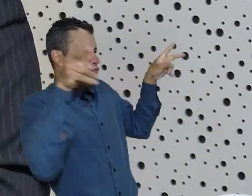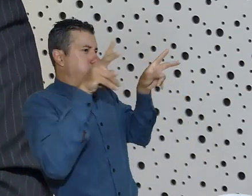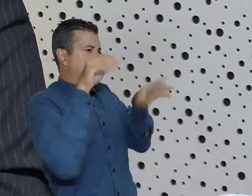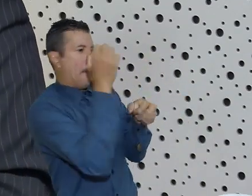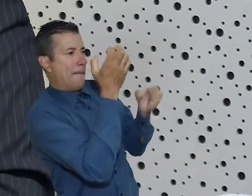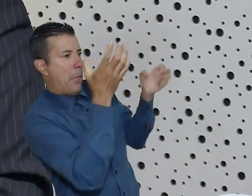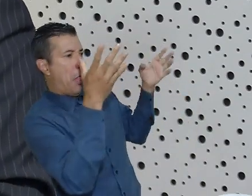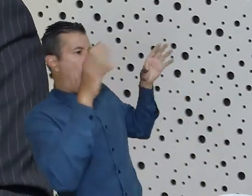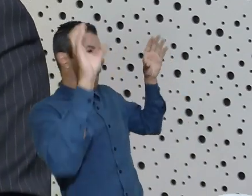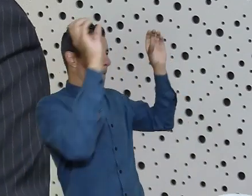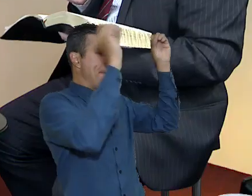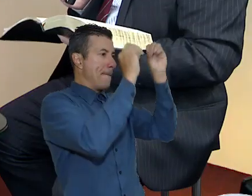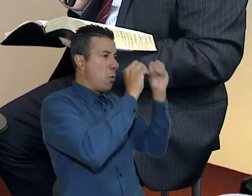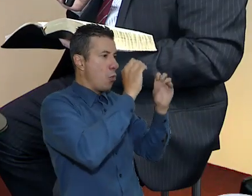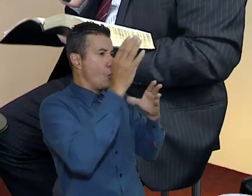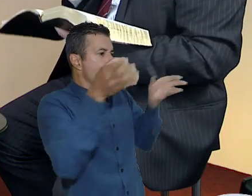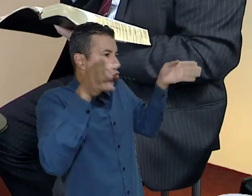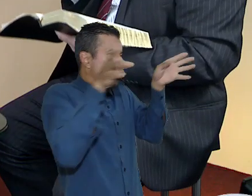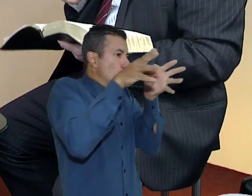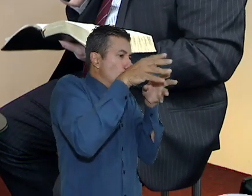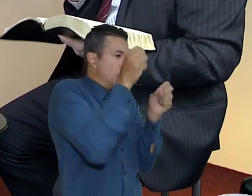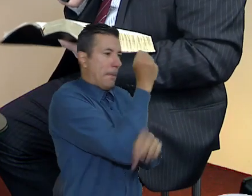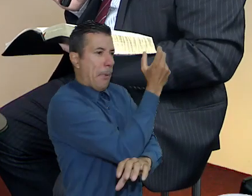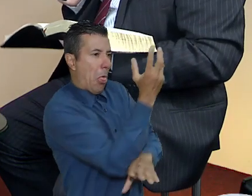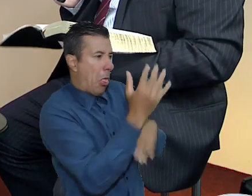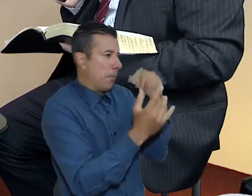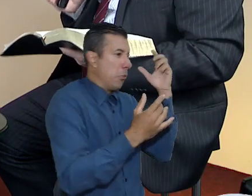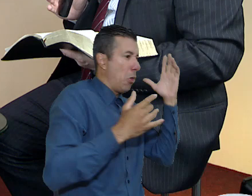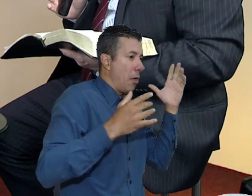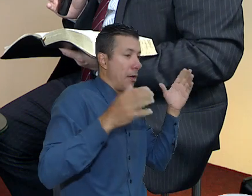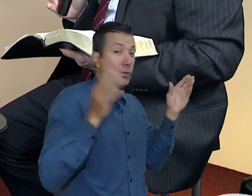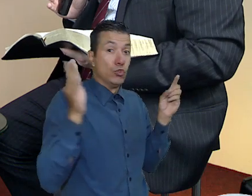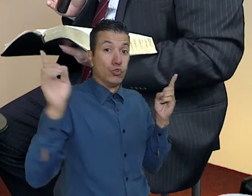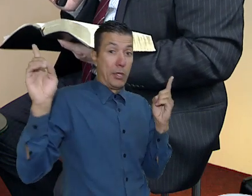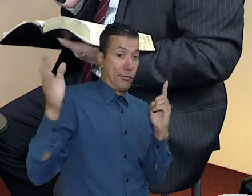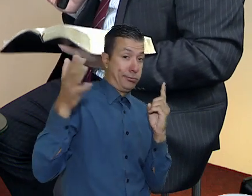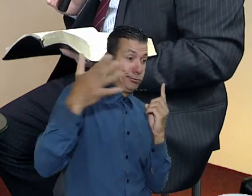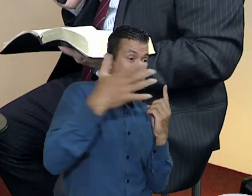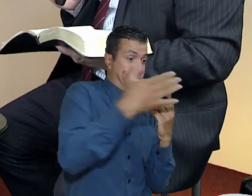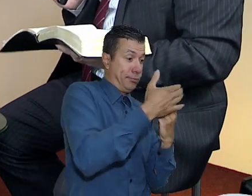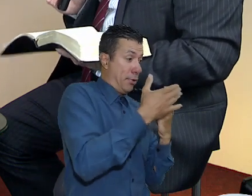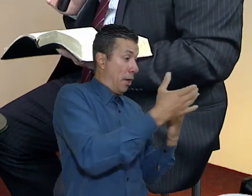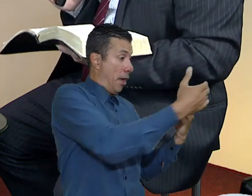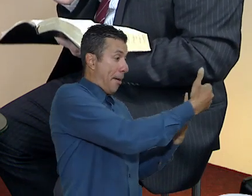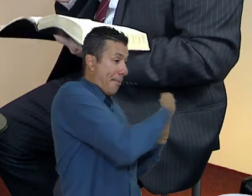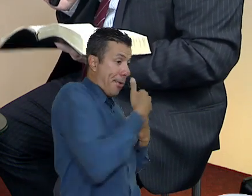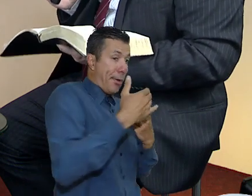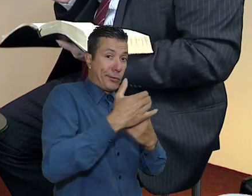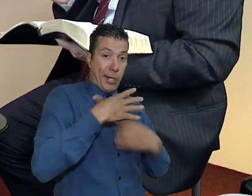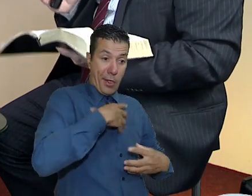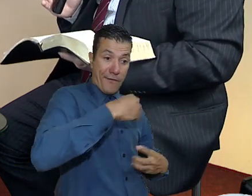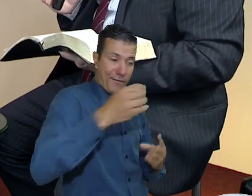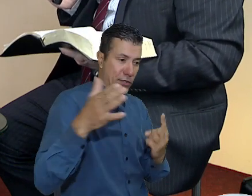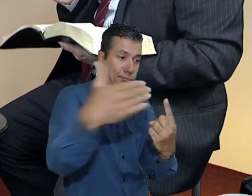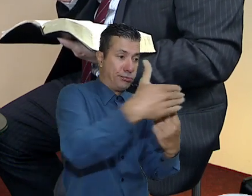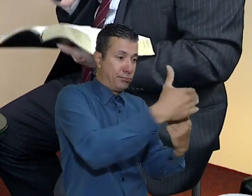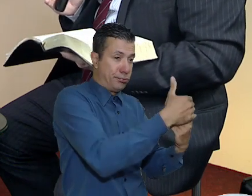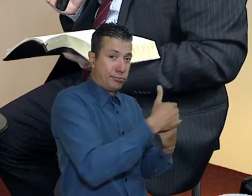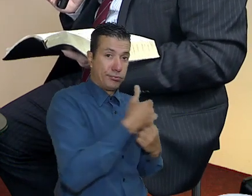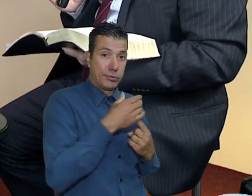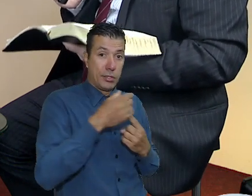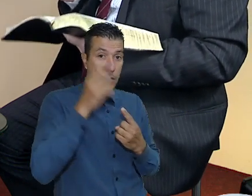Deus promete aqui, pastor Leonardo, a proteção aos seus filhos. Amém. Ele promete que vai selá-los e